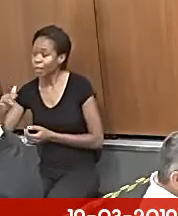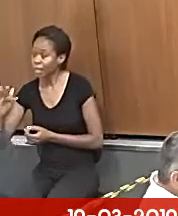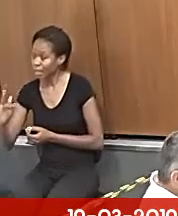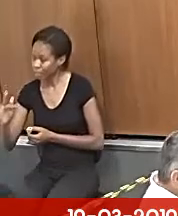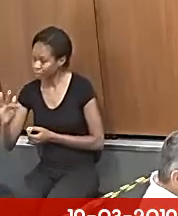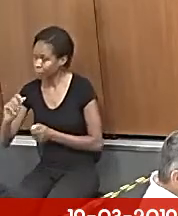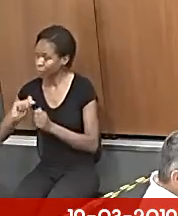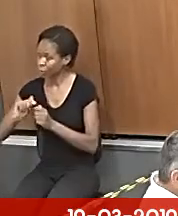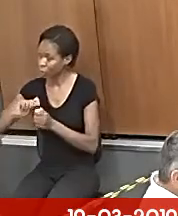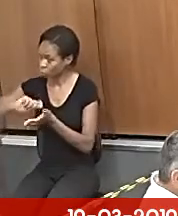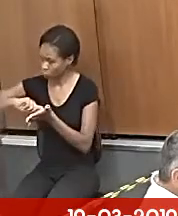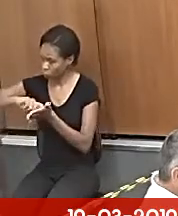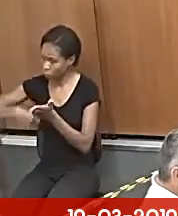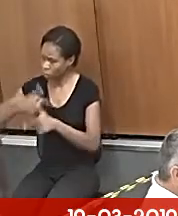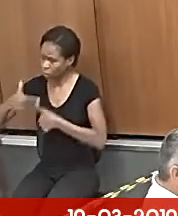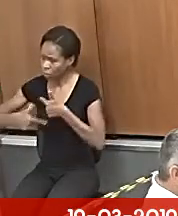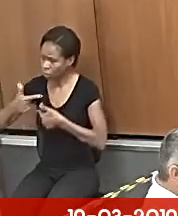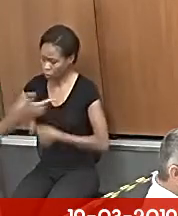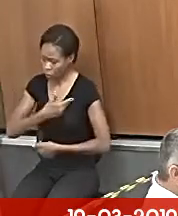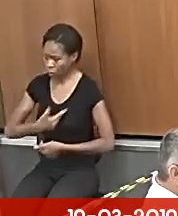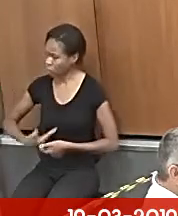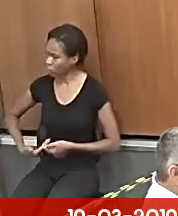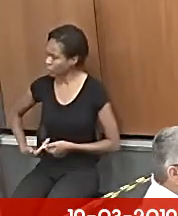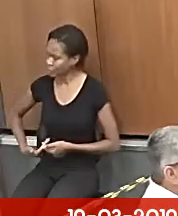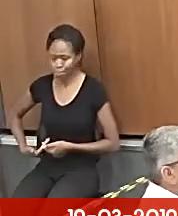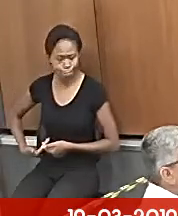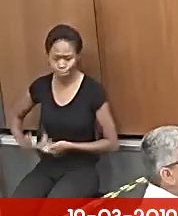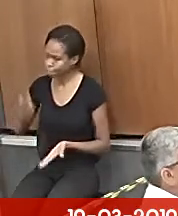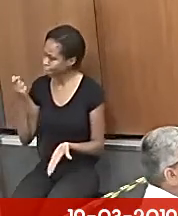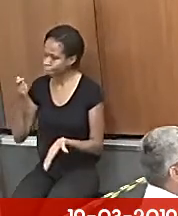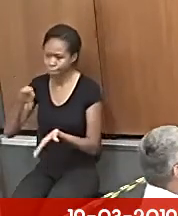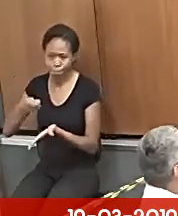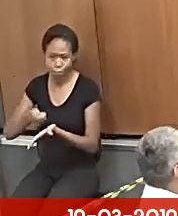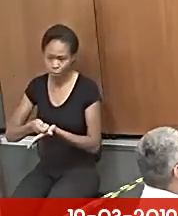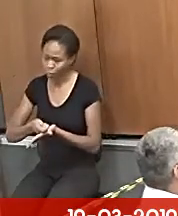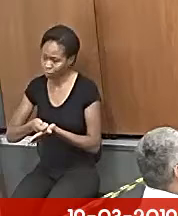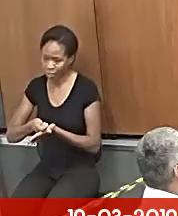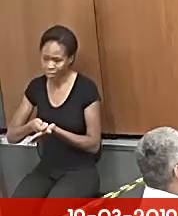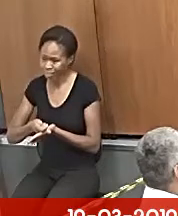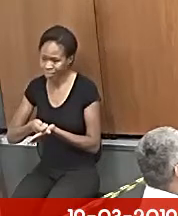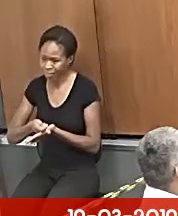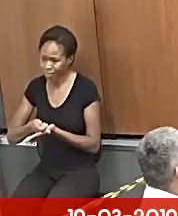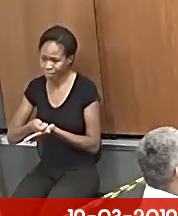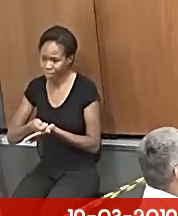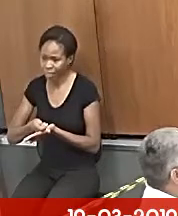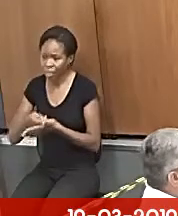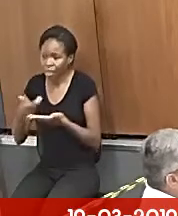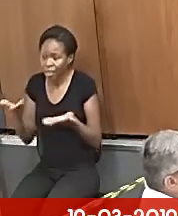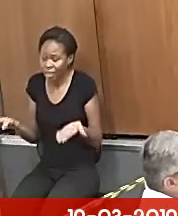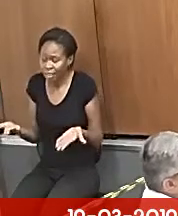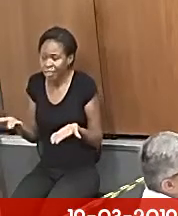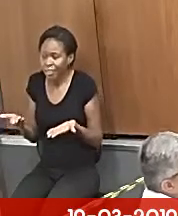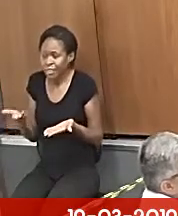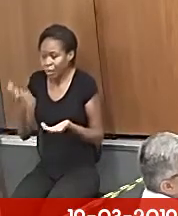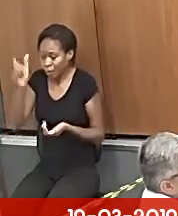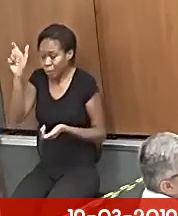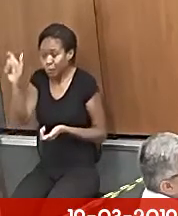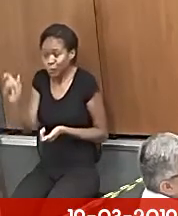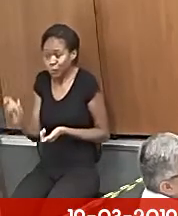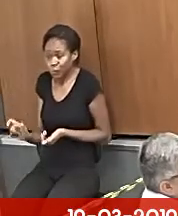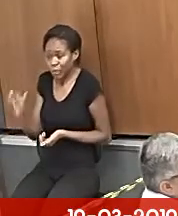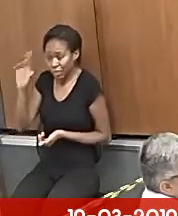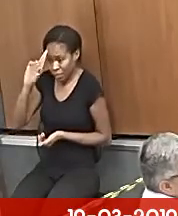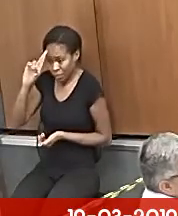governo não paga ela não tem como pagar de cá ameaça se a vida particular da diretora porque o